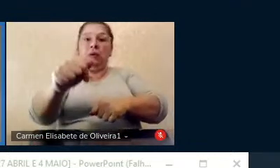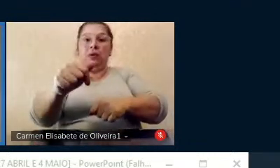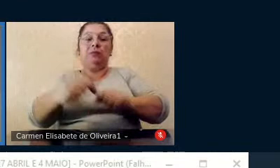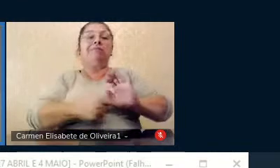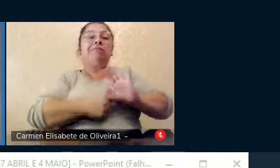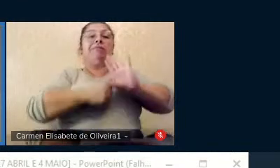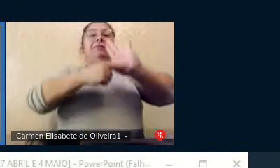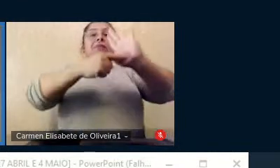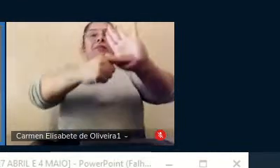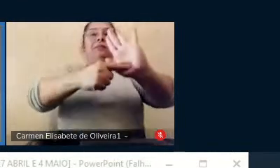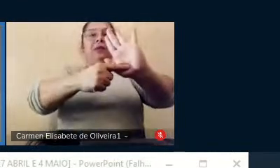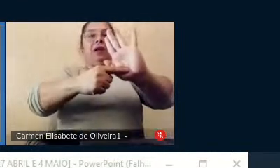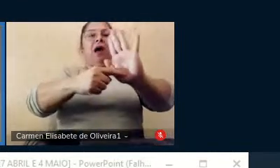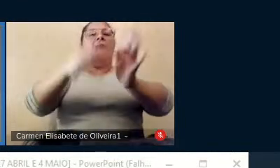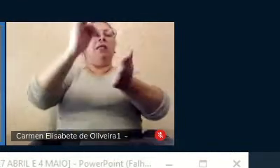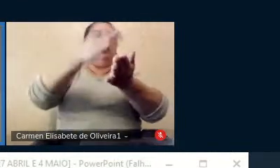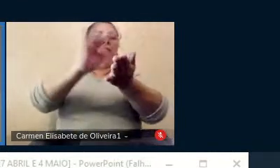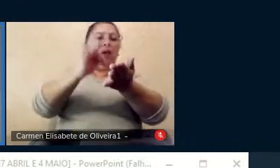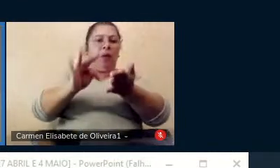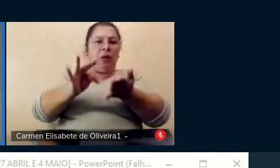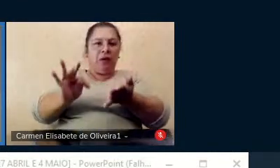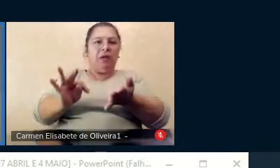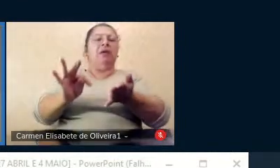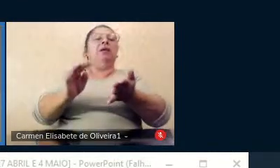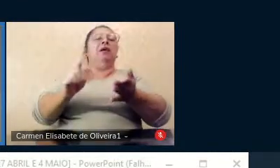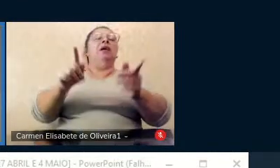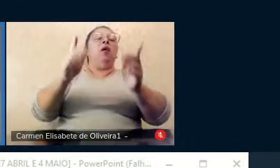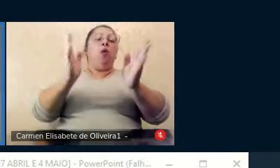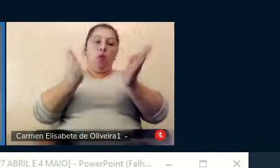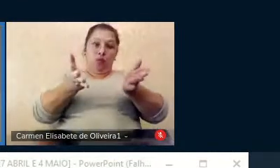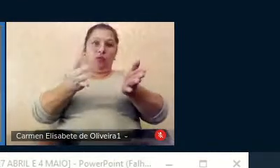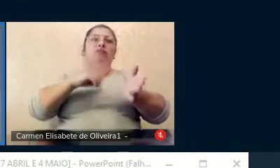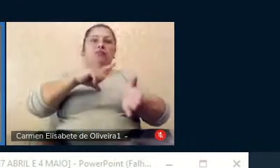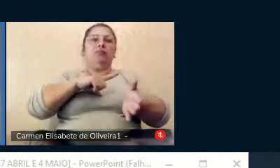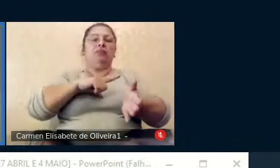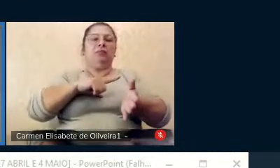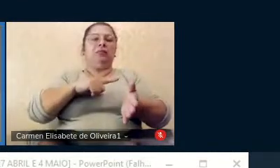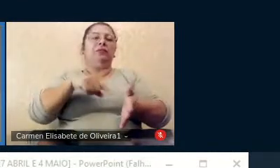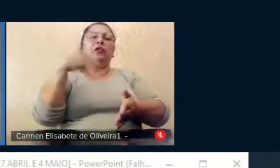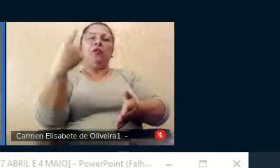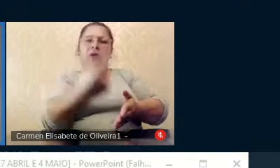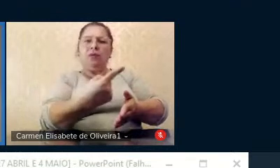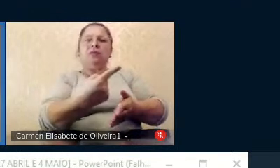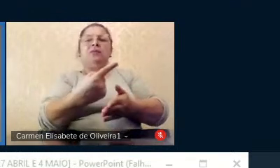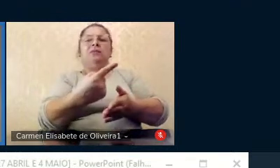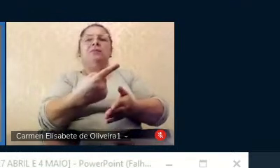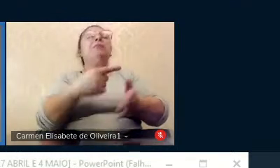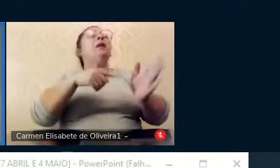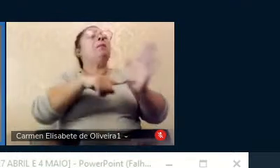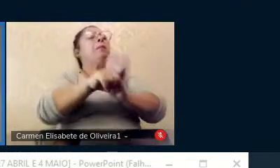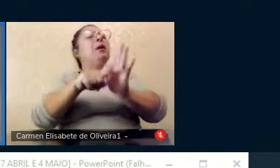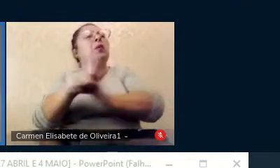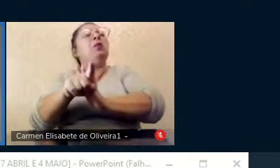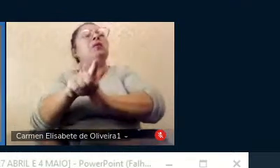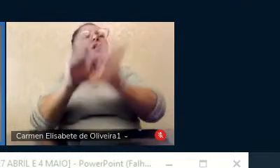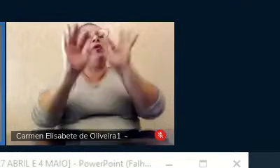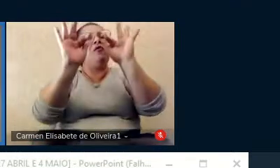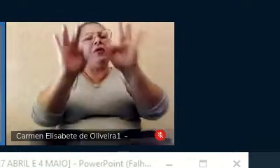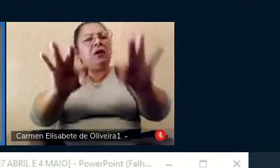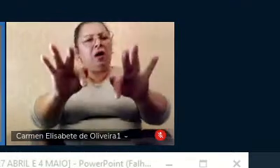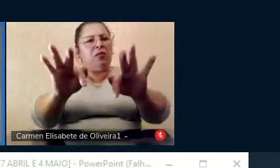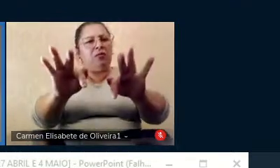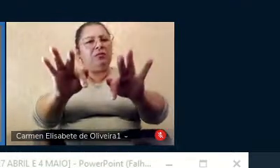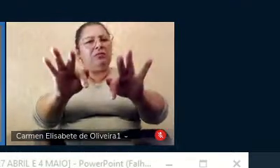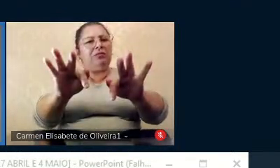explanado a parte teórica, que a gente vai ter a parte teórica hoje, aí que vocês guardem as perguntas para mais para o final da